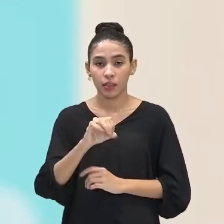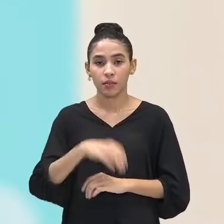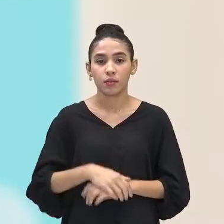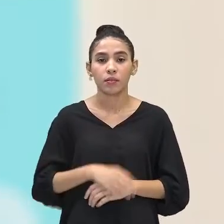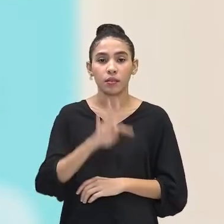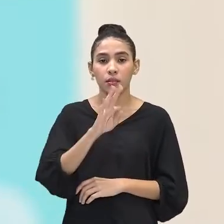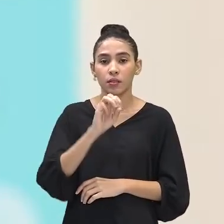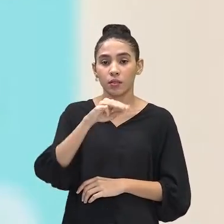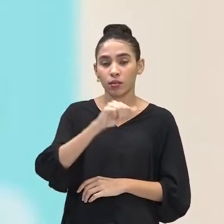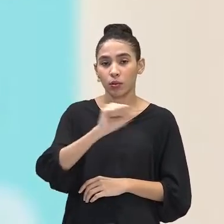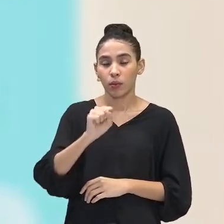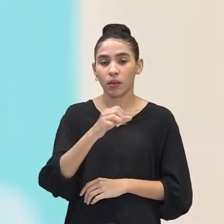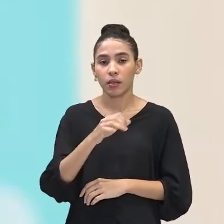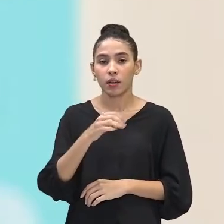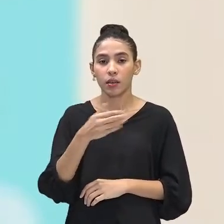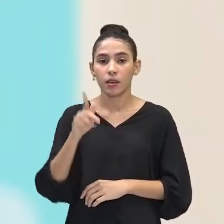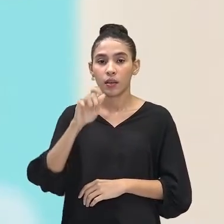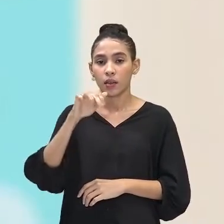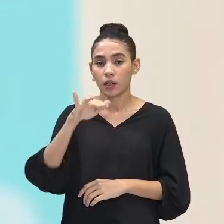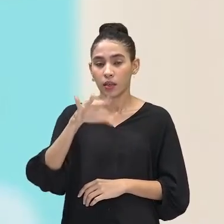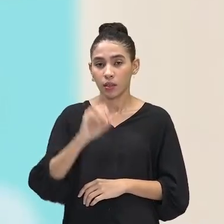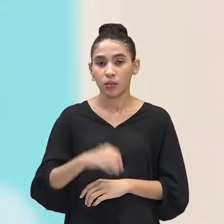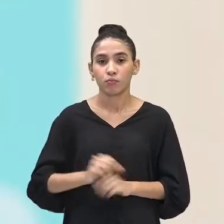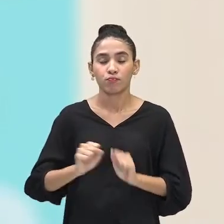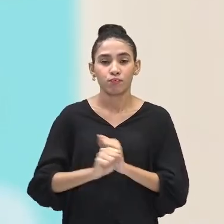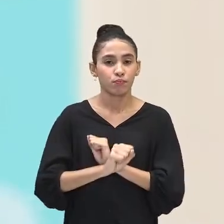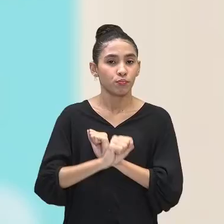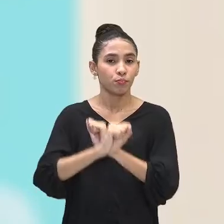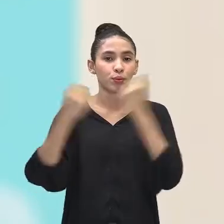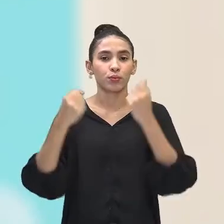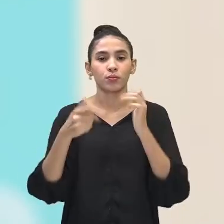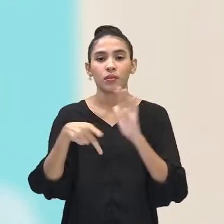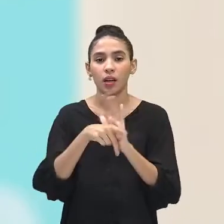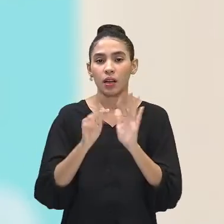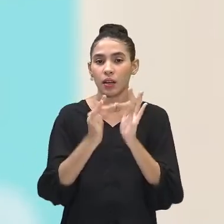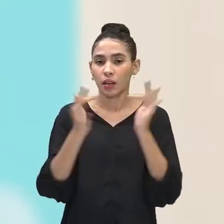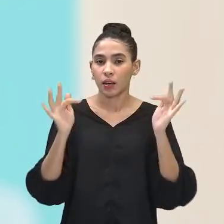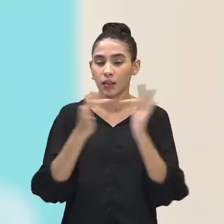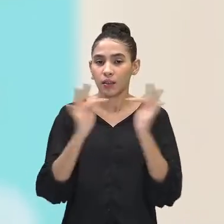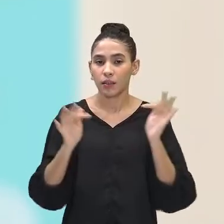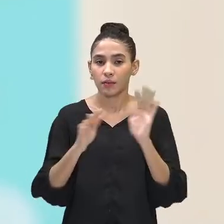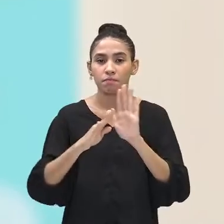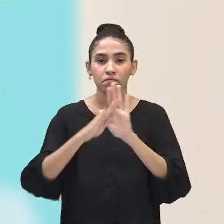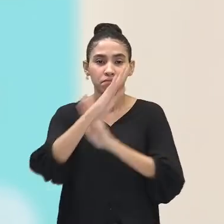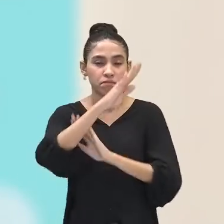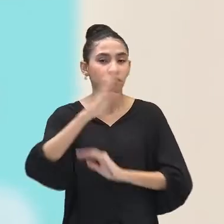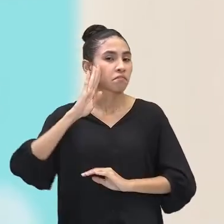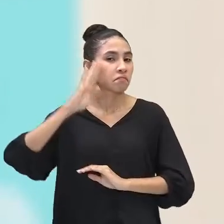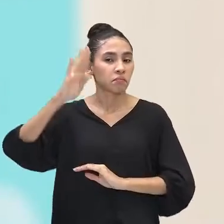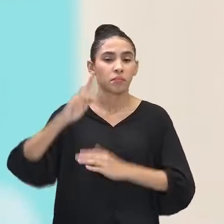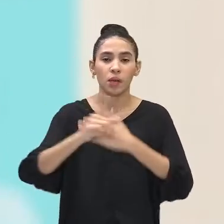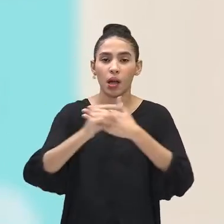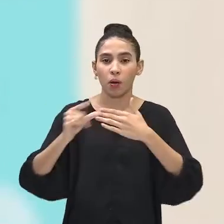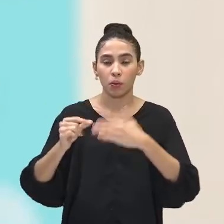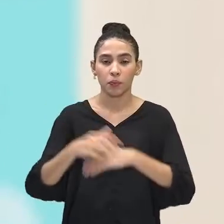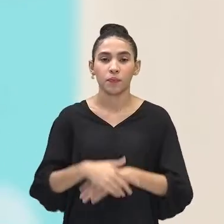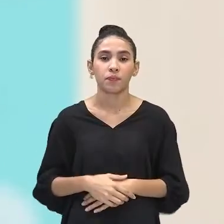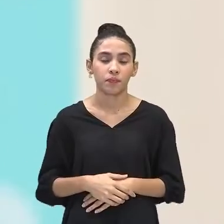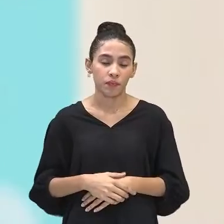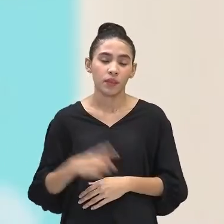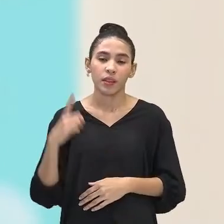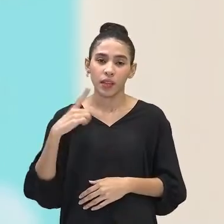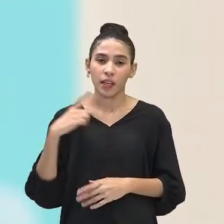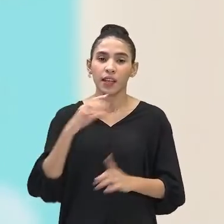Antônio Gonzaga foi o cara que explodiu, digamos, o arcadismo no Brasil. Ele é o autor principal. Aí, claro que vem os